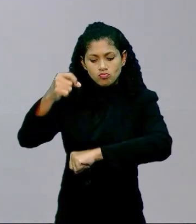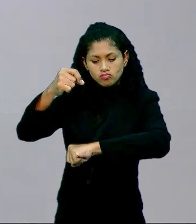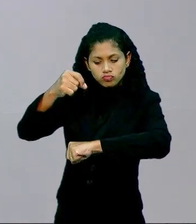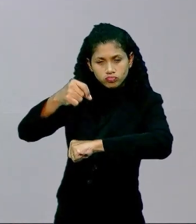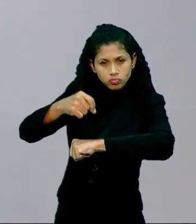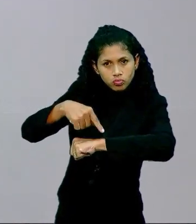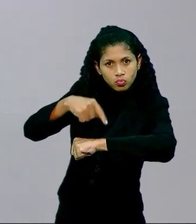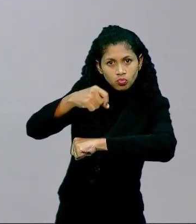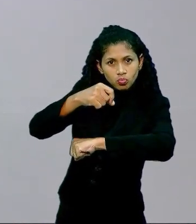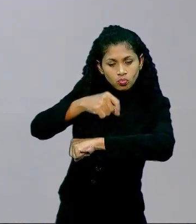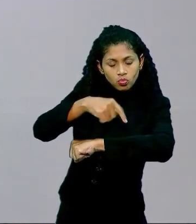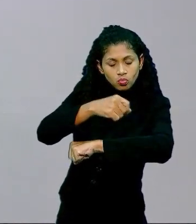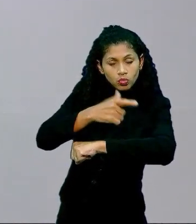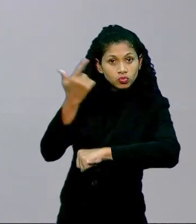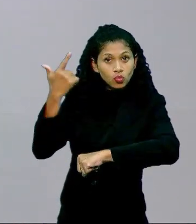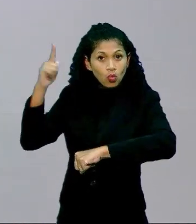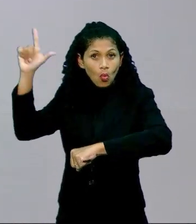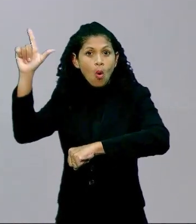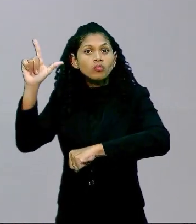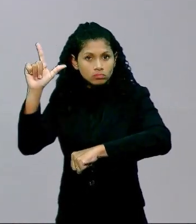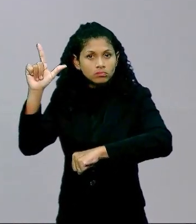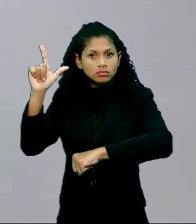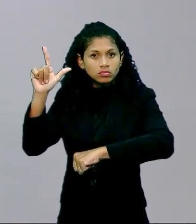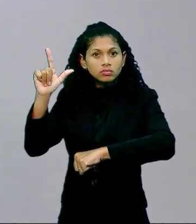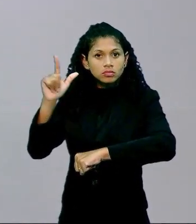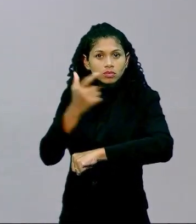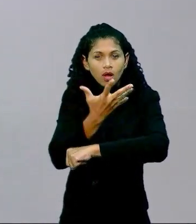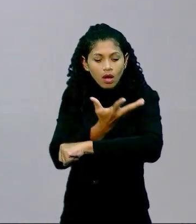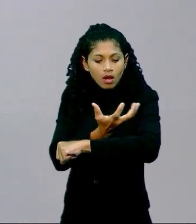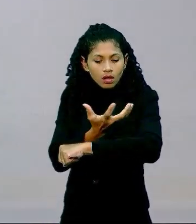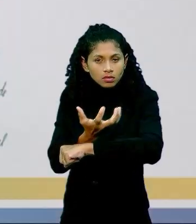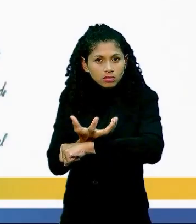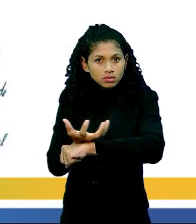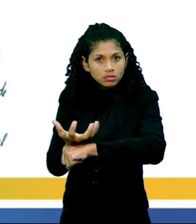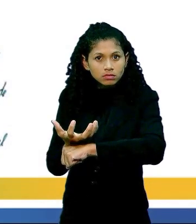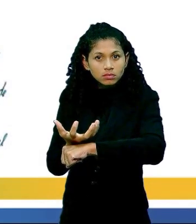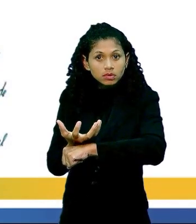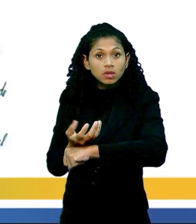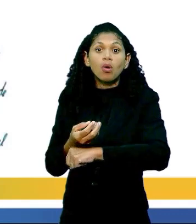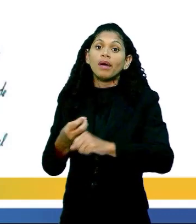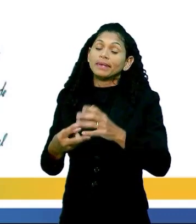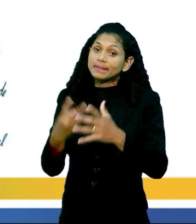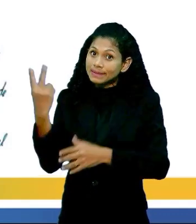ecológica secundária. Ok? Estão entendendo?